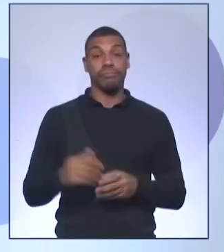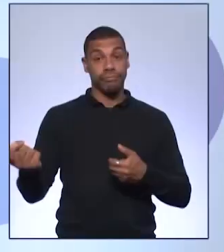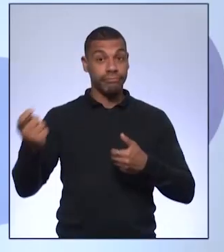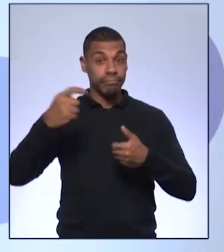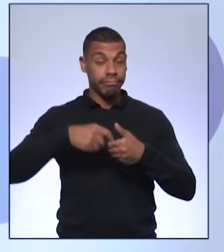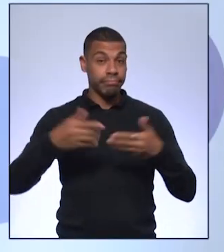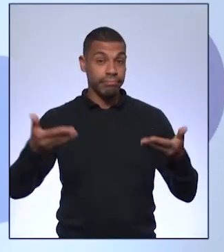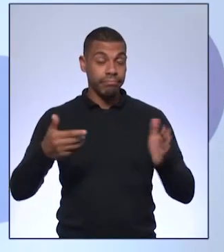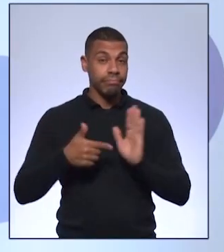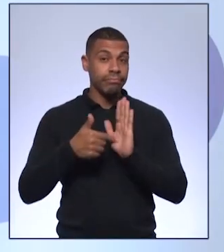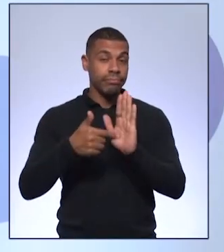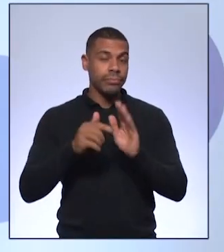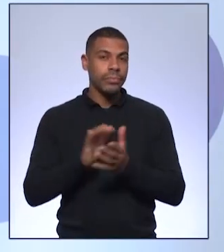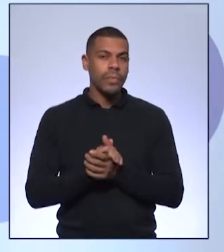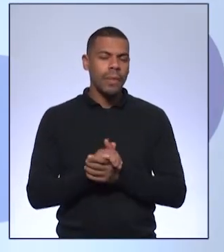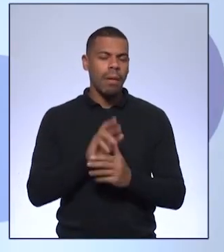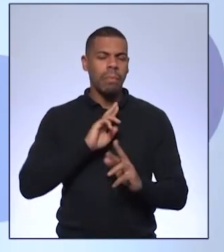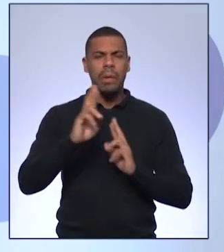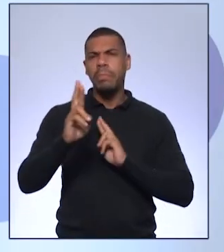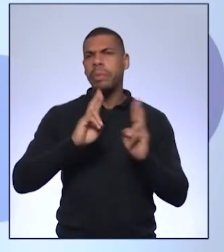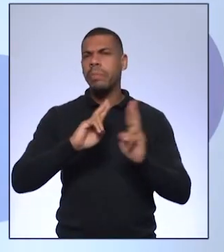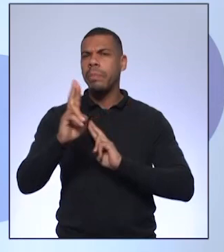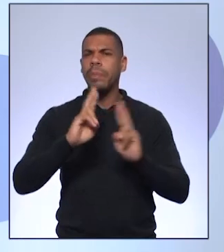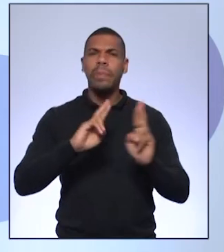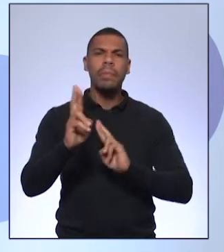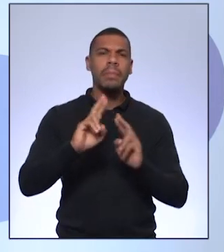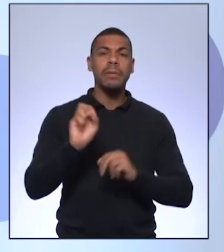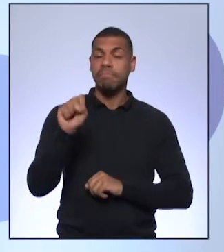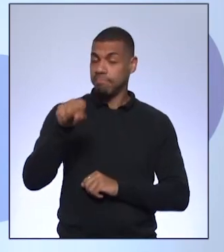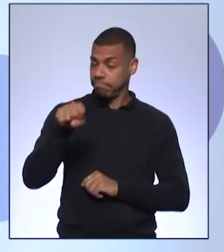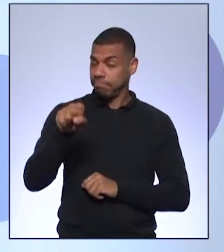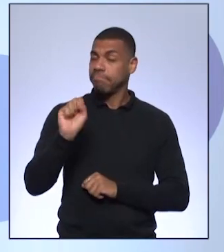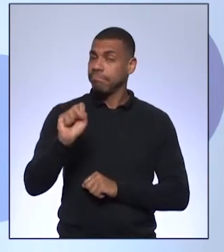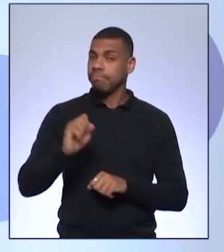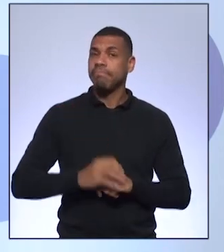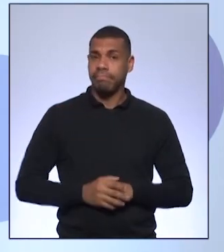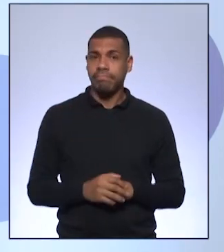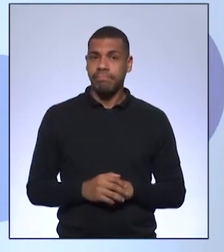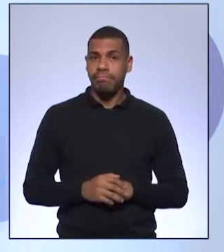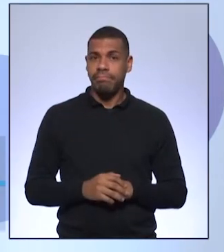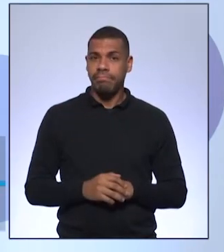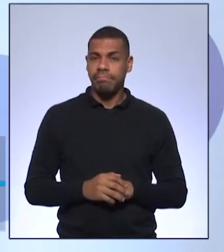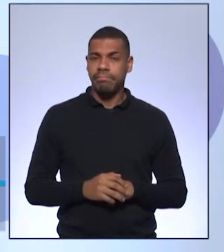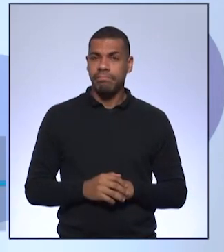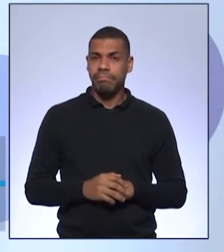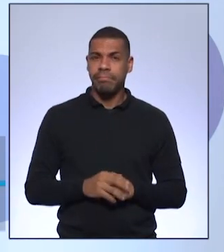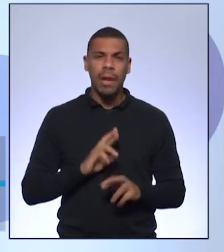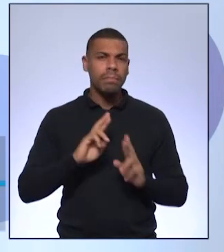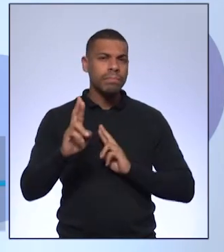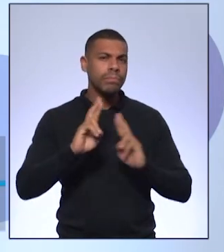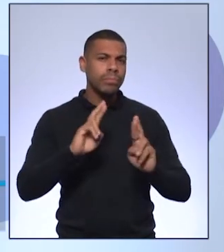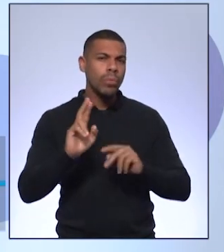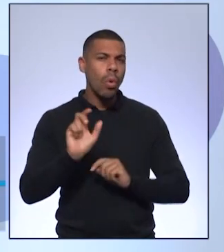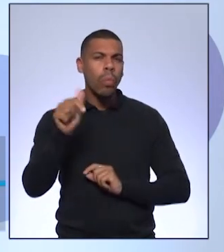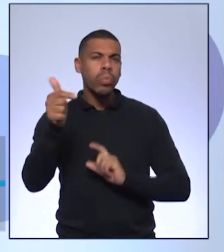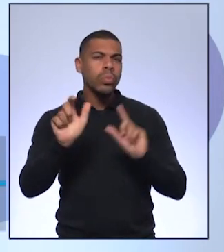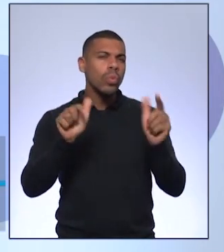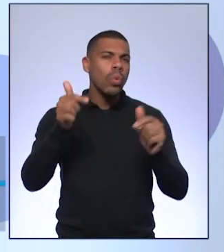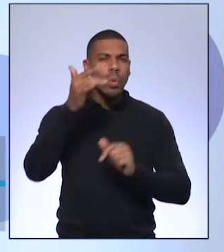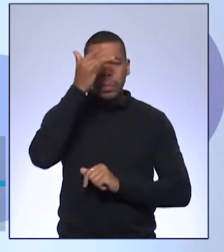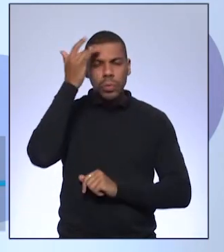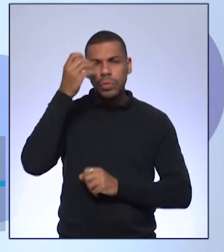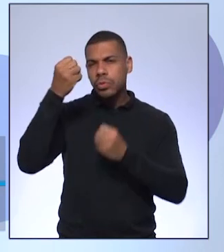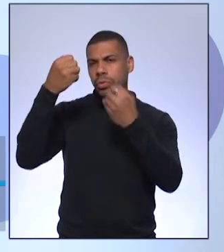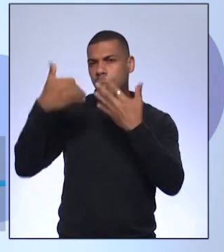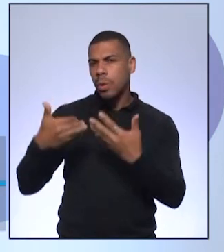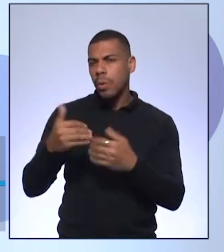Retornamos aqui do chat, muitas respostas como sim, Osmar. Legal. Muitos aqui colocaram como sim, um ou outro explicou. Eu vou aqui